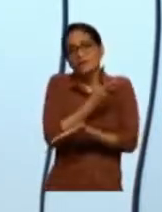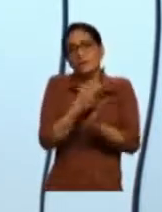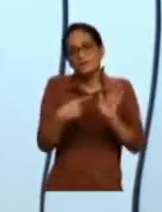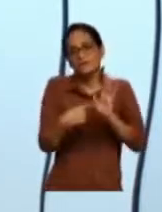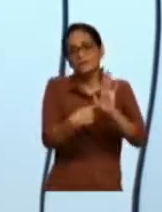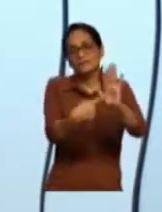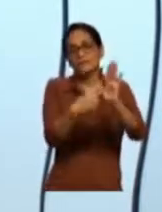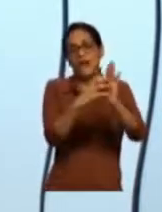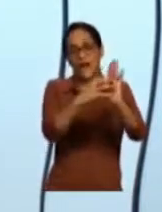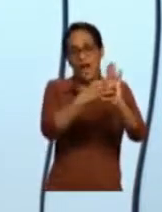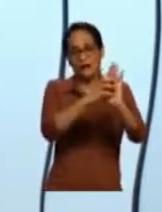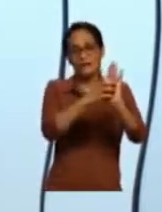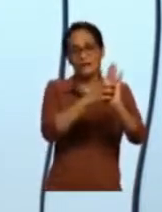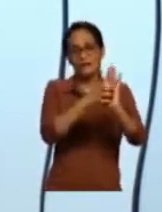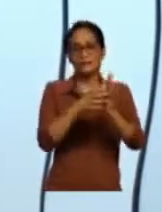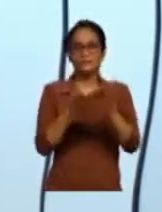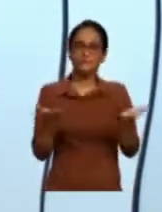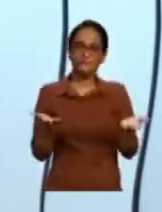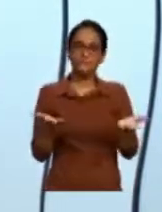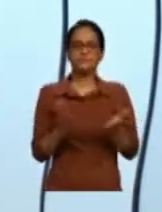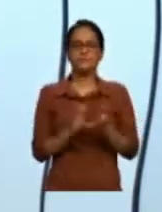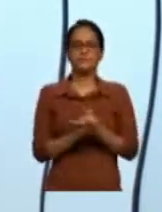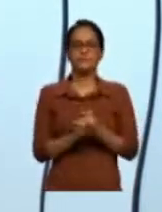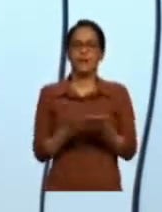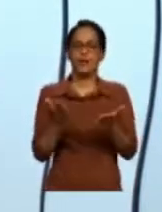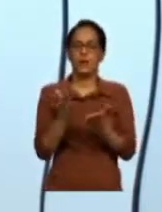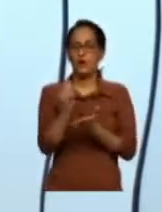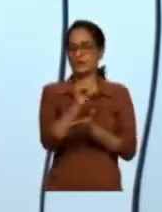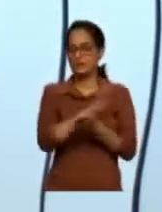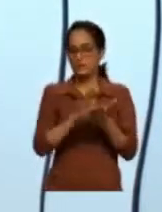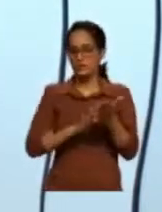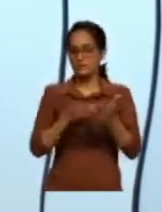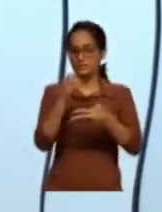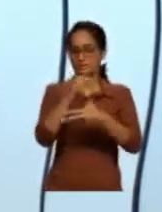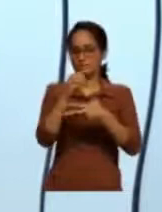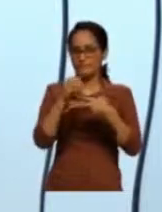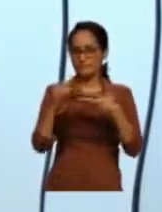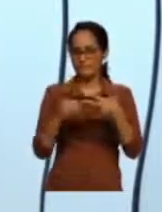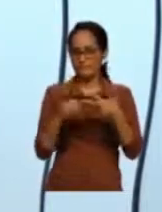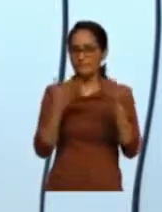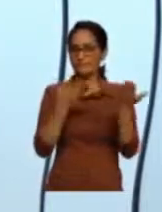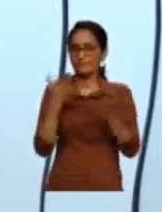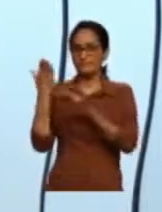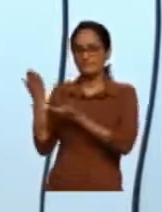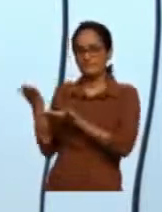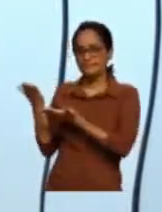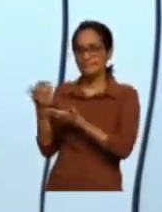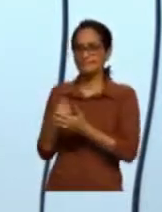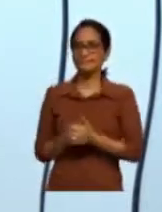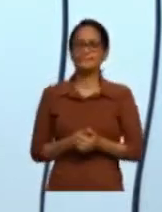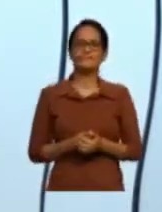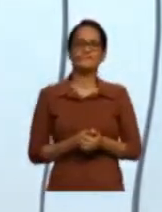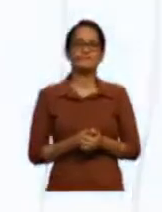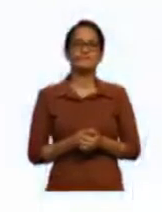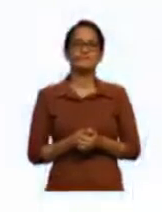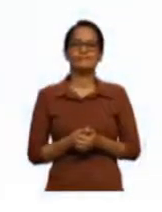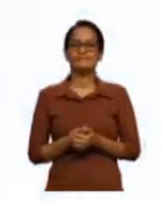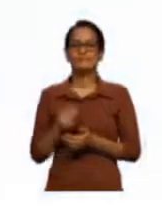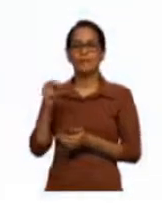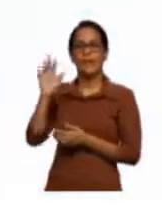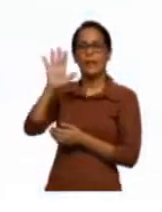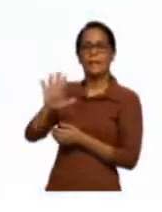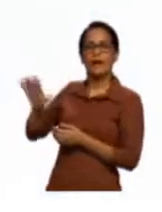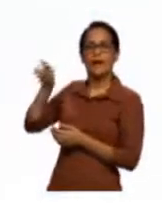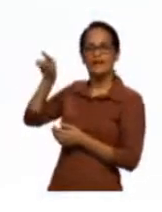Bem, vamos fazer um exercíciozinho aqui, rapidinho do Enem, para a gente ver sobre essa aula de hoje. Observe, então,